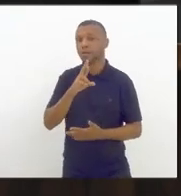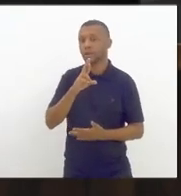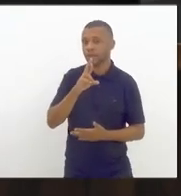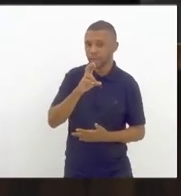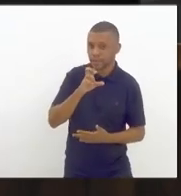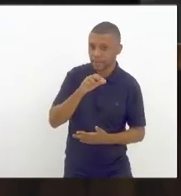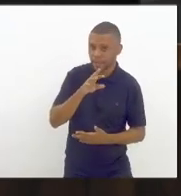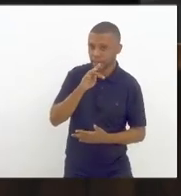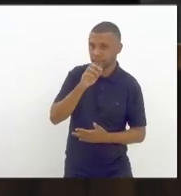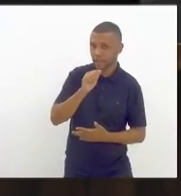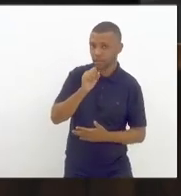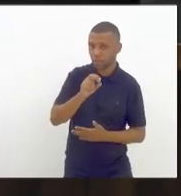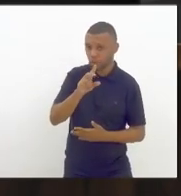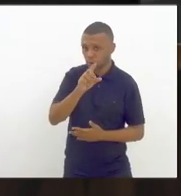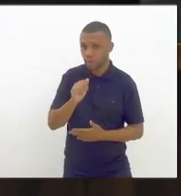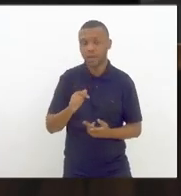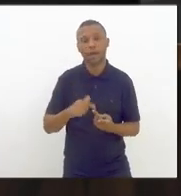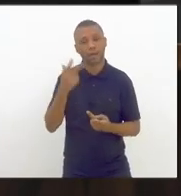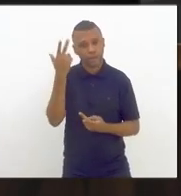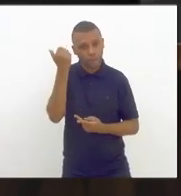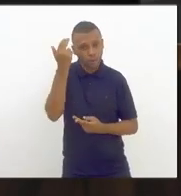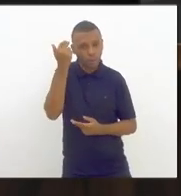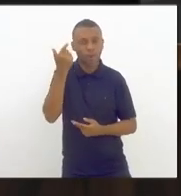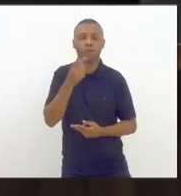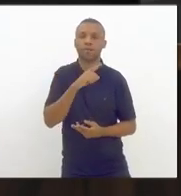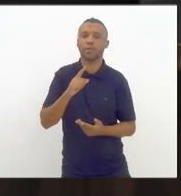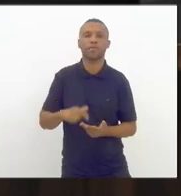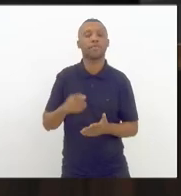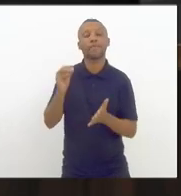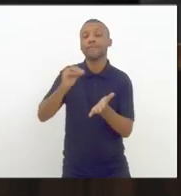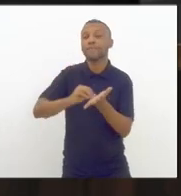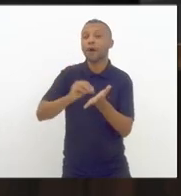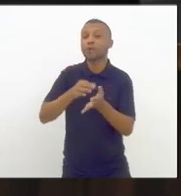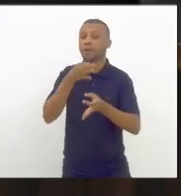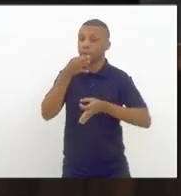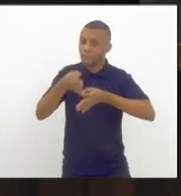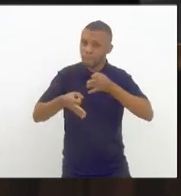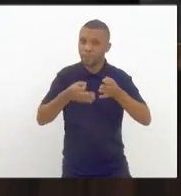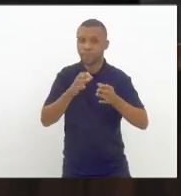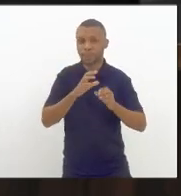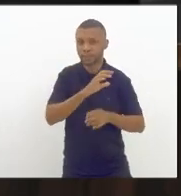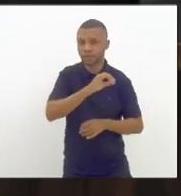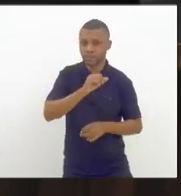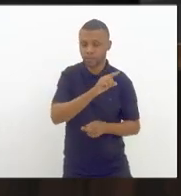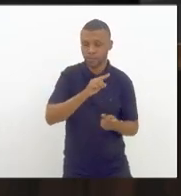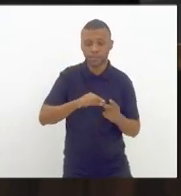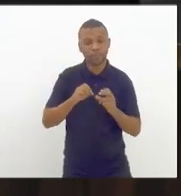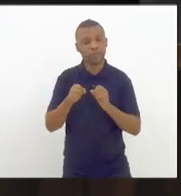Renata Souza, Mônica Francisca e Eliomar Coelho. Pendendo de pareceres das comissões de Constituição e Justiça,